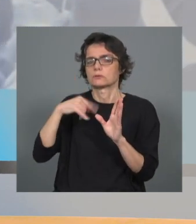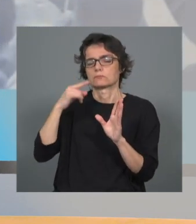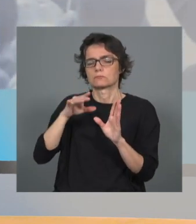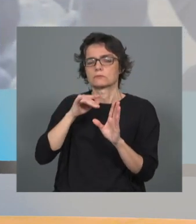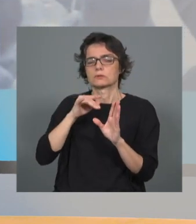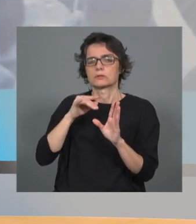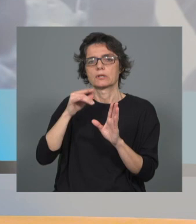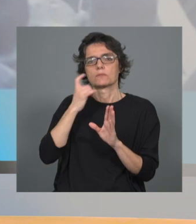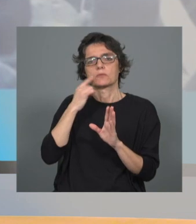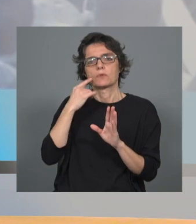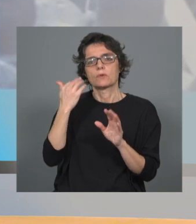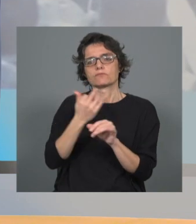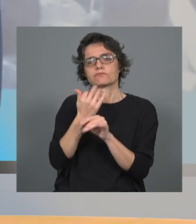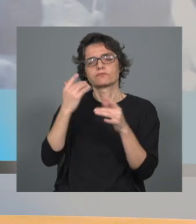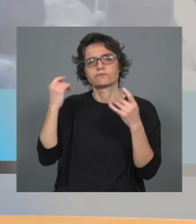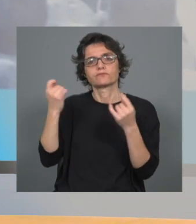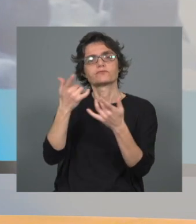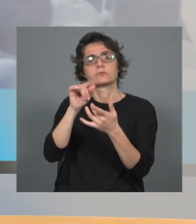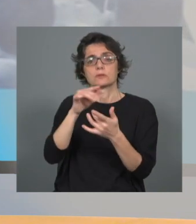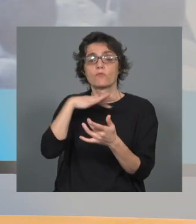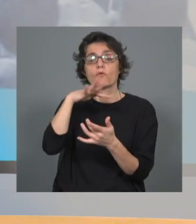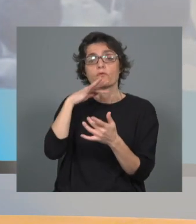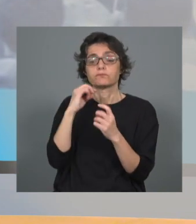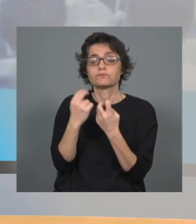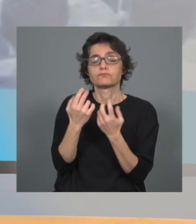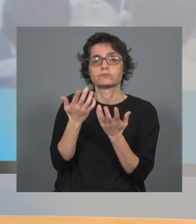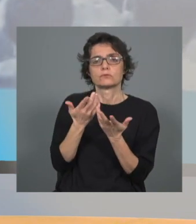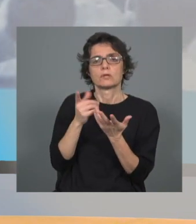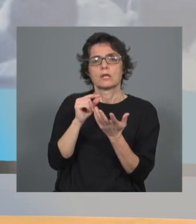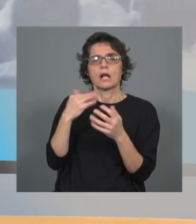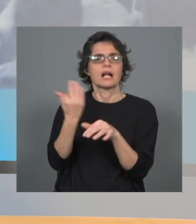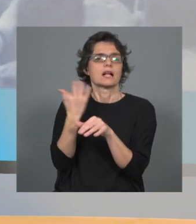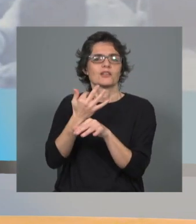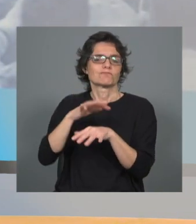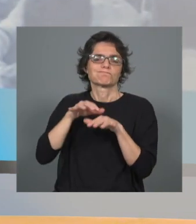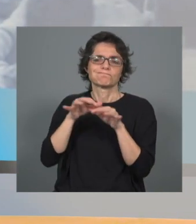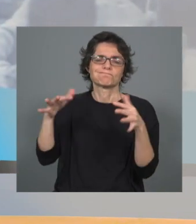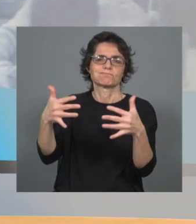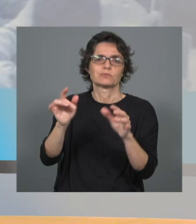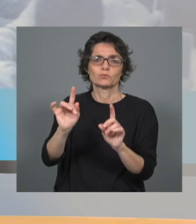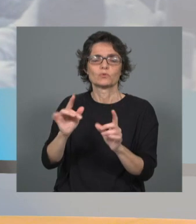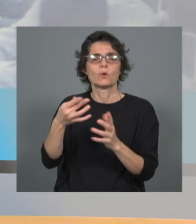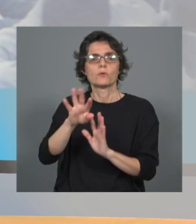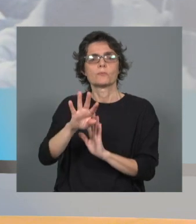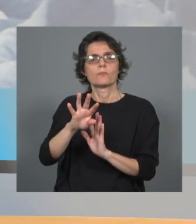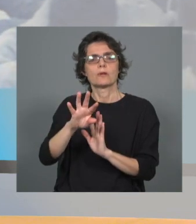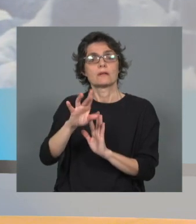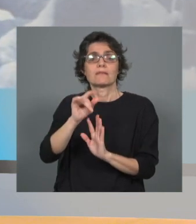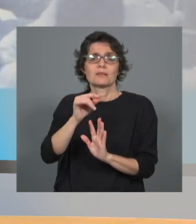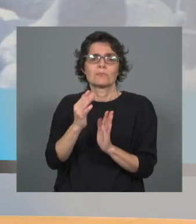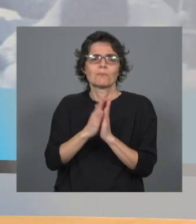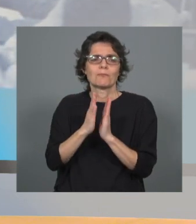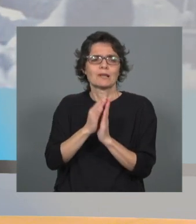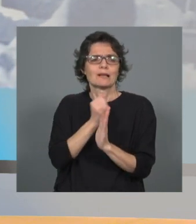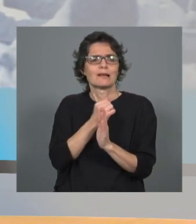a Páscoa em casa, muitas vezes só com as nossas famílias nucleares, não com as festas de família mais alargadas, mas sobretudo longe das igrejas. Isso